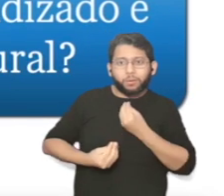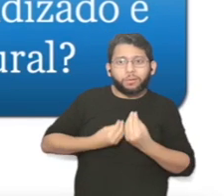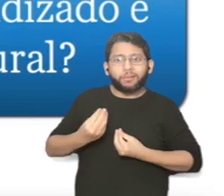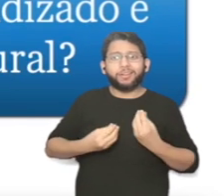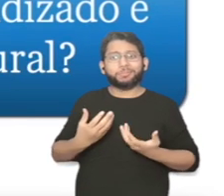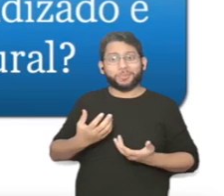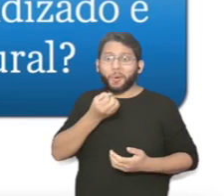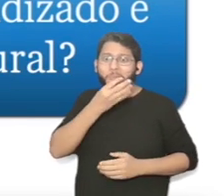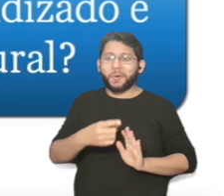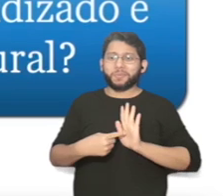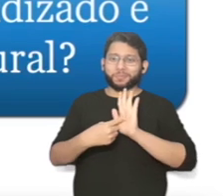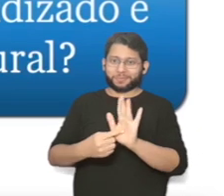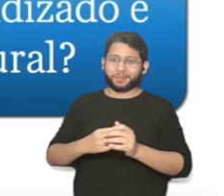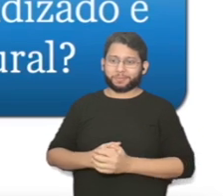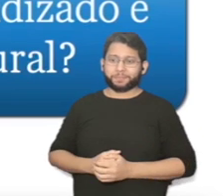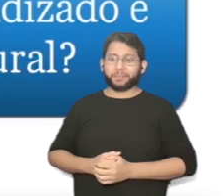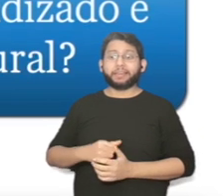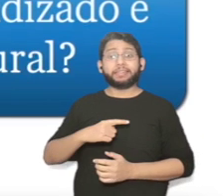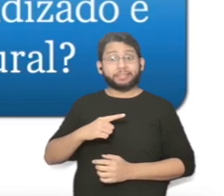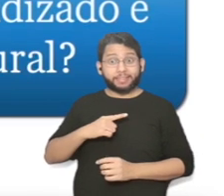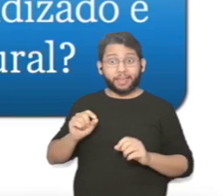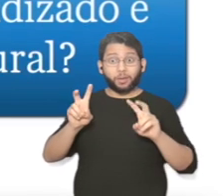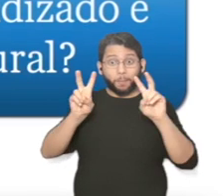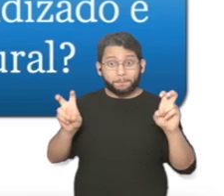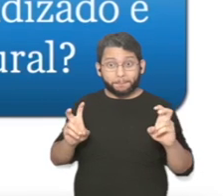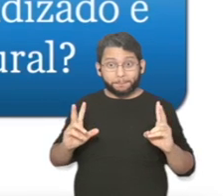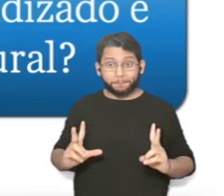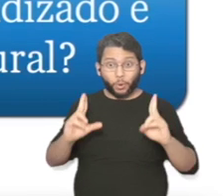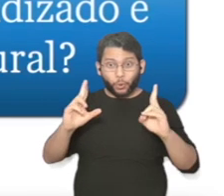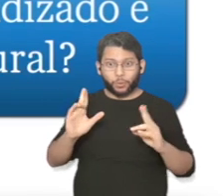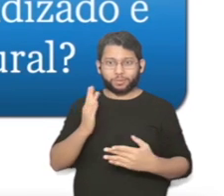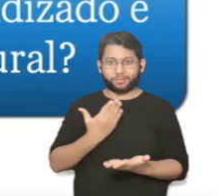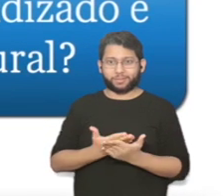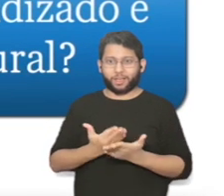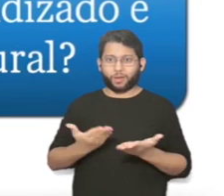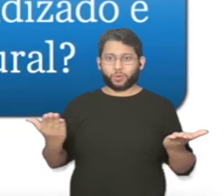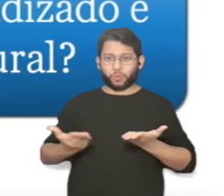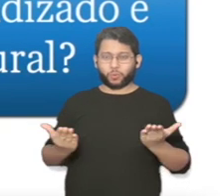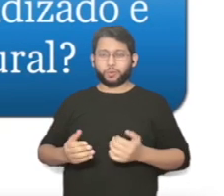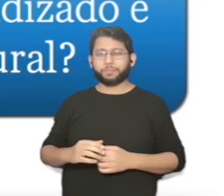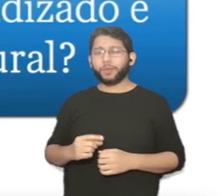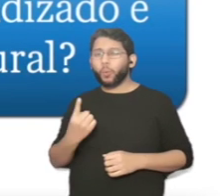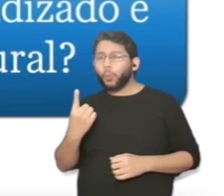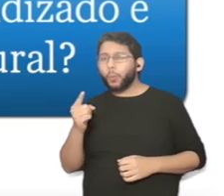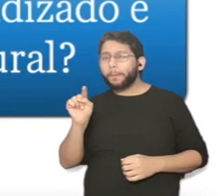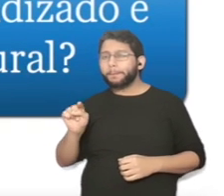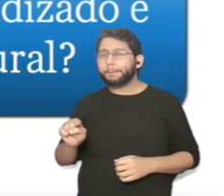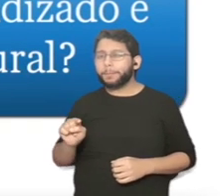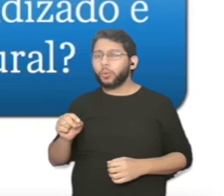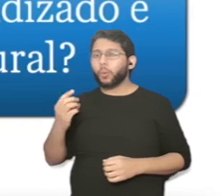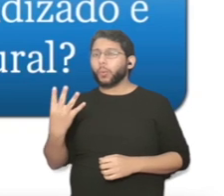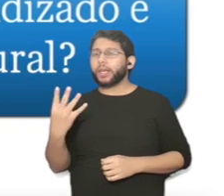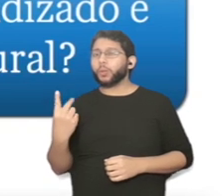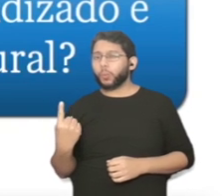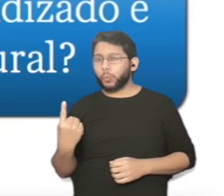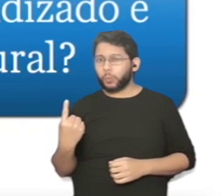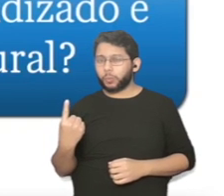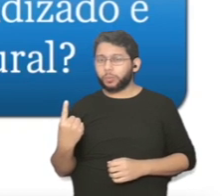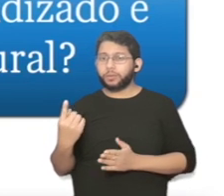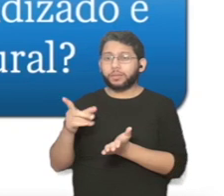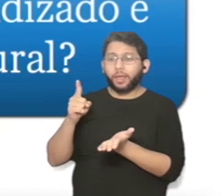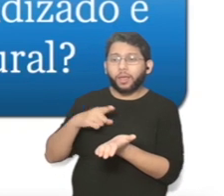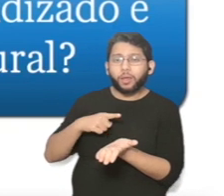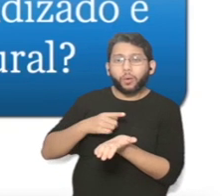que eu selecionei para vocês, para refletir um pouquinho da aula de hoje, nós temos até 1 minuto e 41 mais ou menos, o início